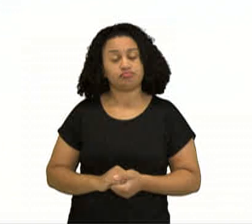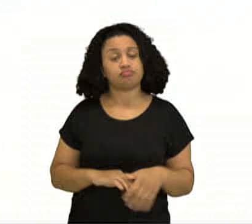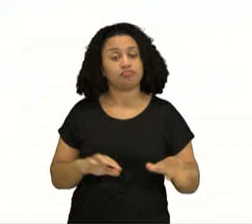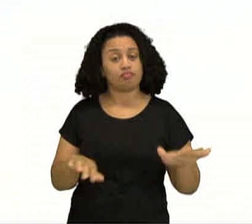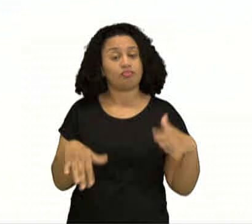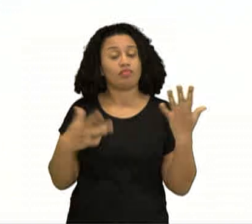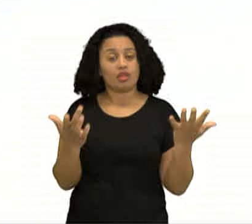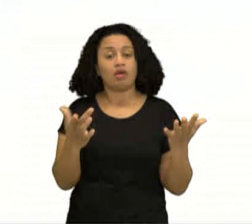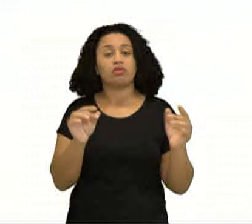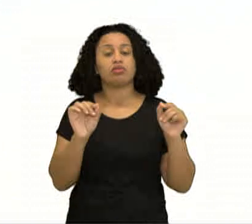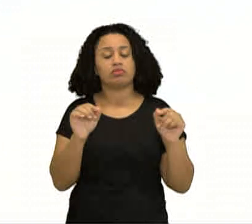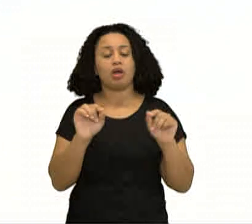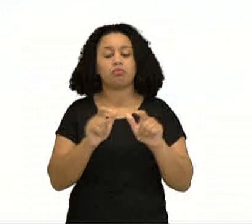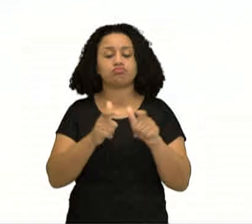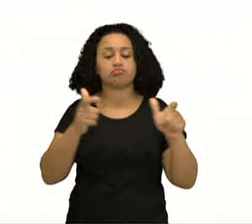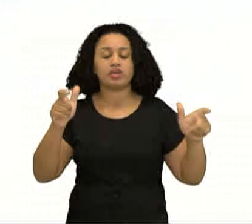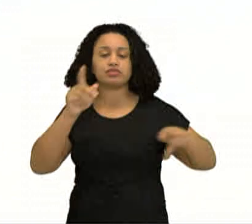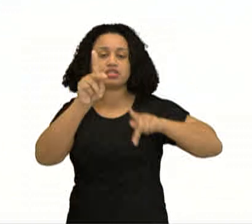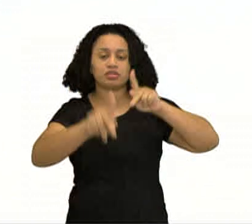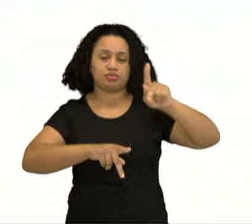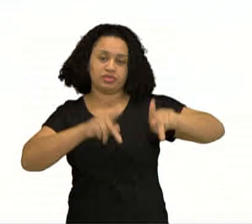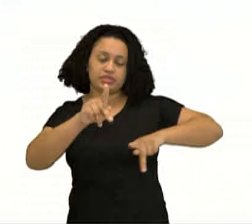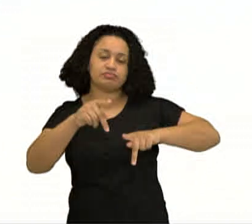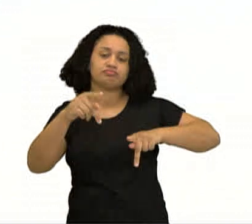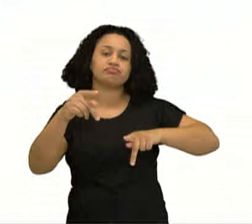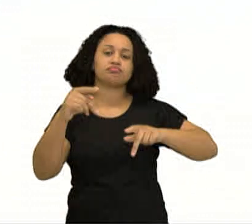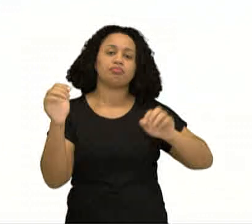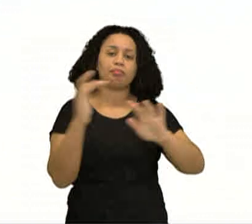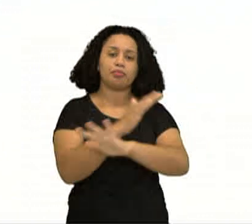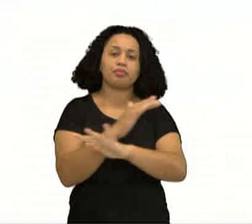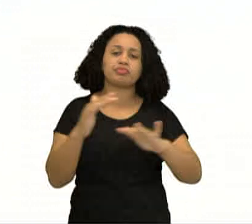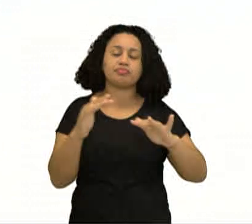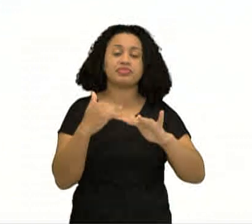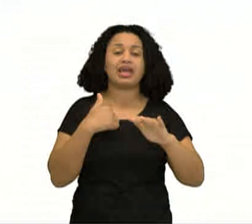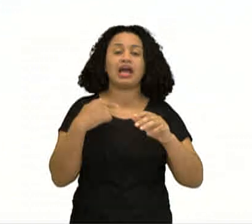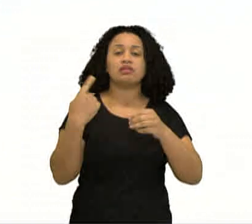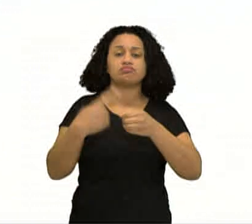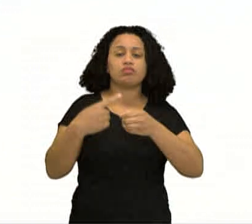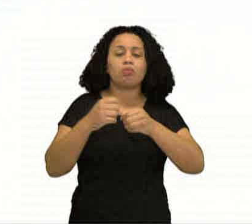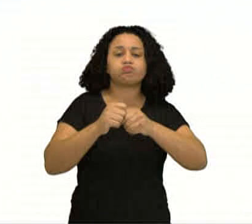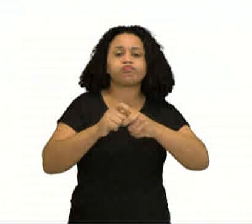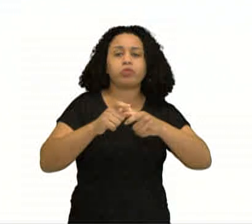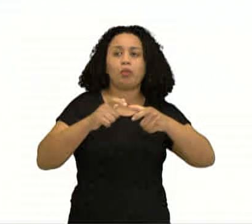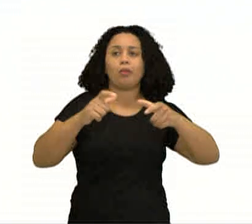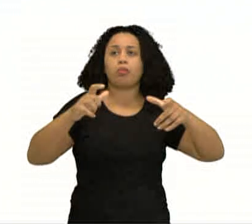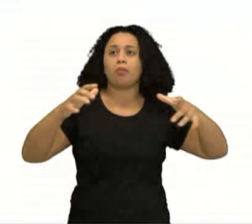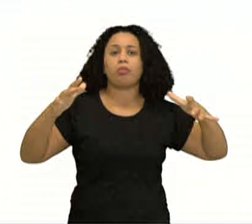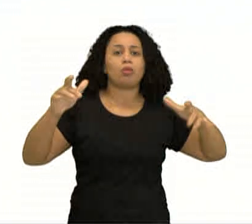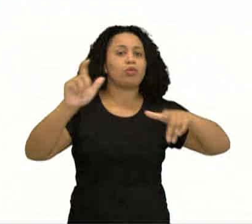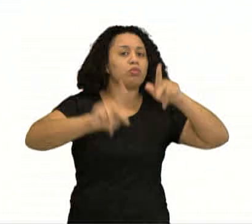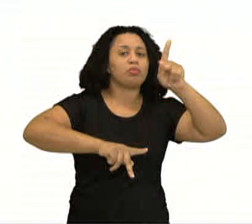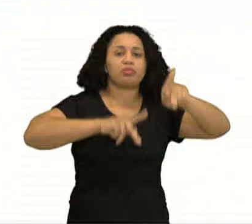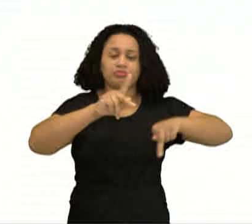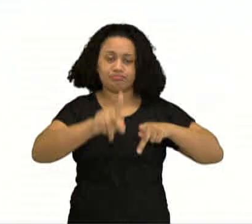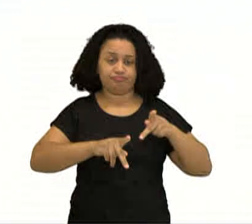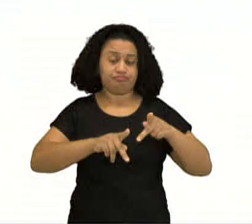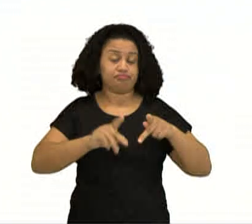o crescimento da população urbana, as cidades incharam, fazendo assim com